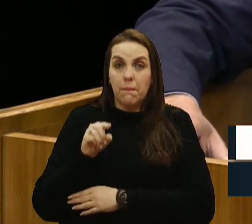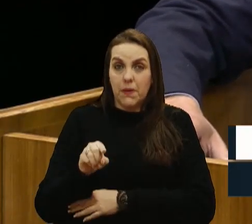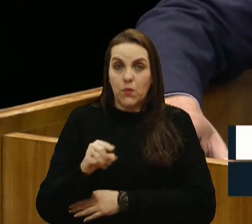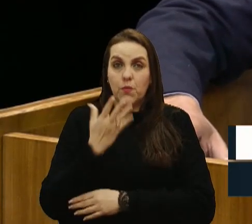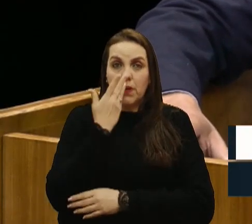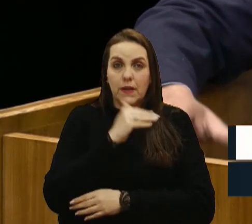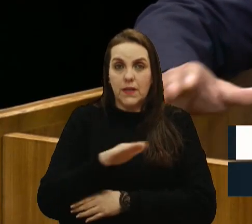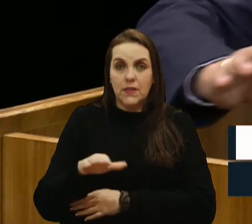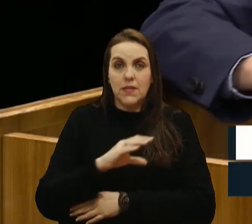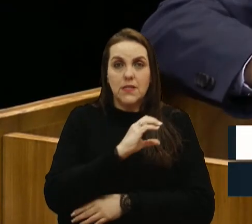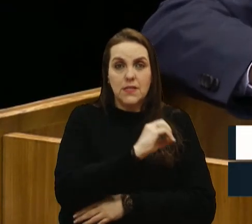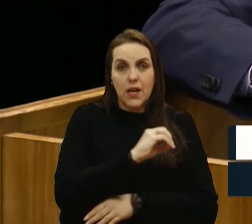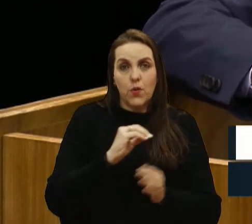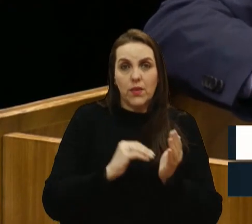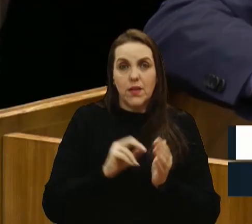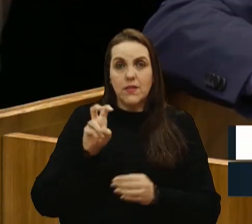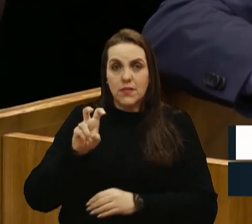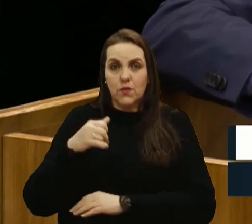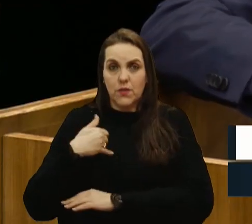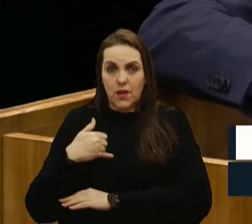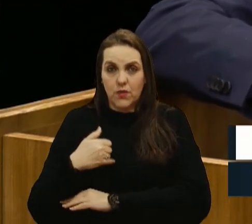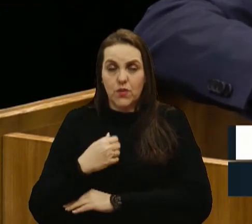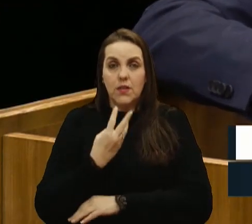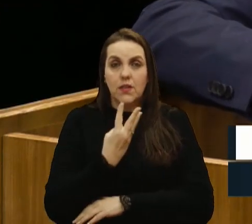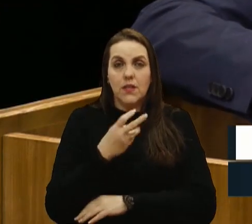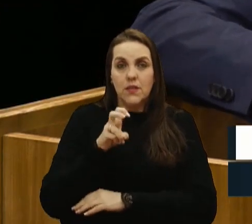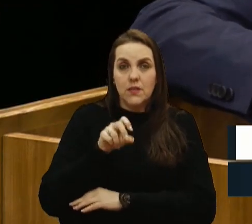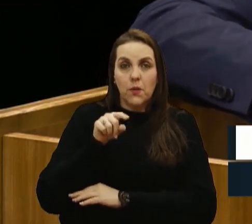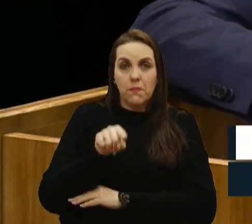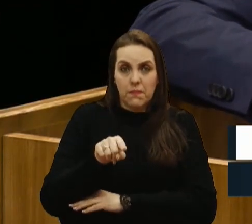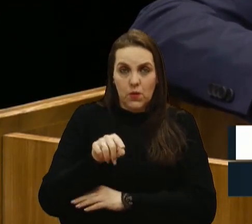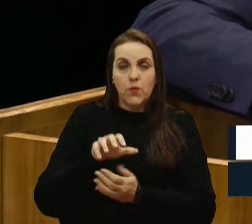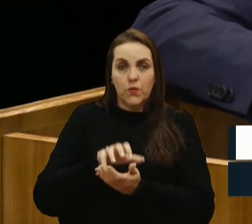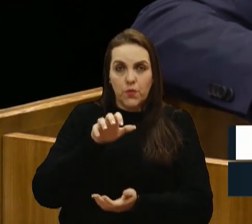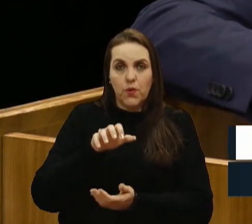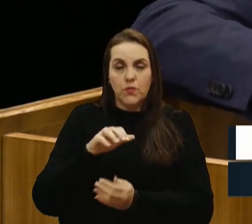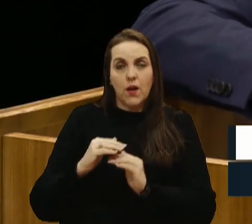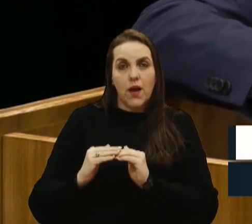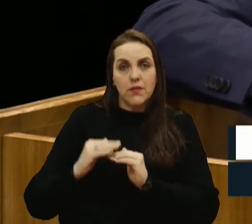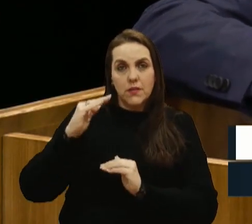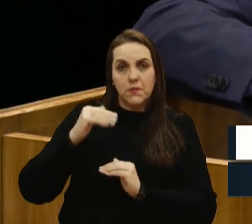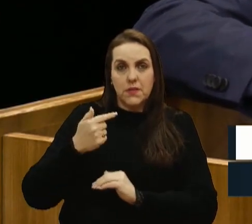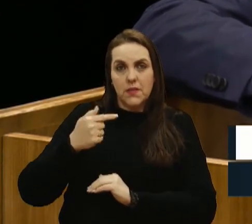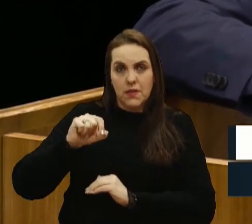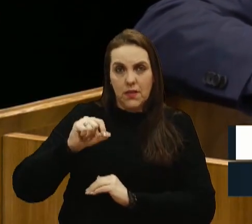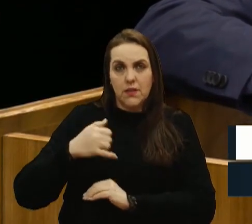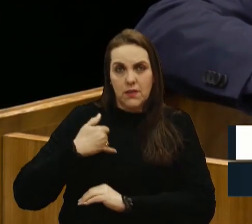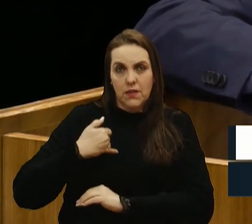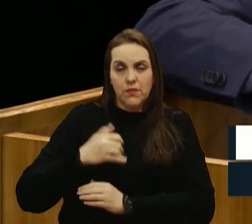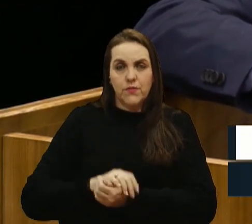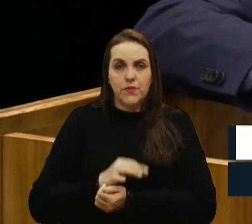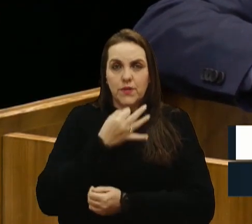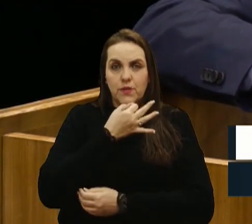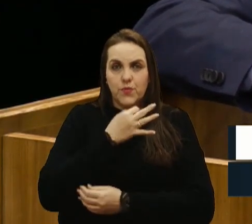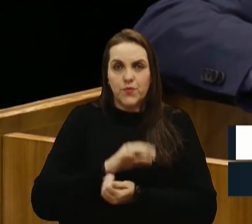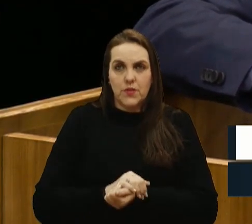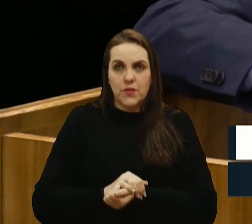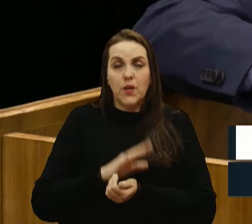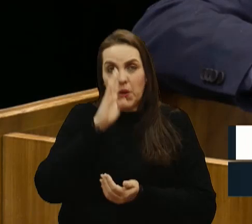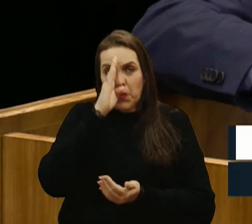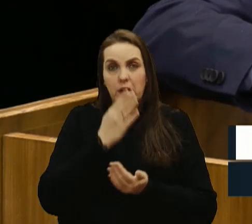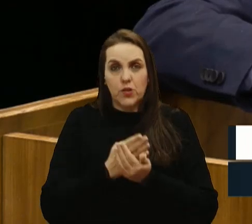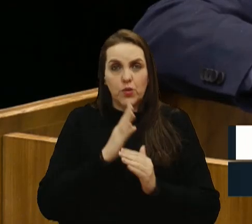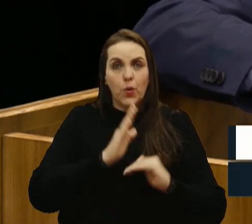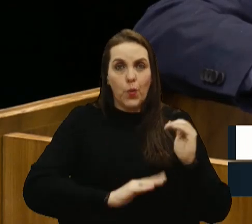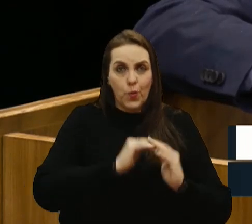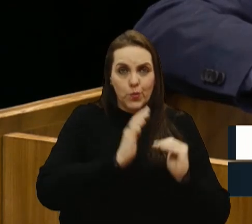0 a 5 anos e 35 mil idosos acima dos 70 anos em Caxias do Sul. Então, eu acredito que tem que construir,